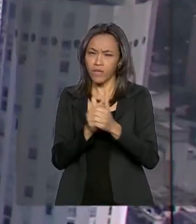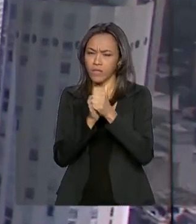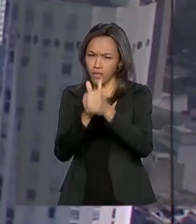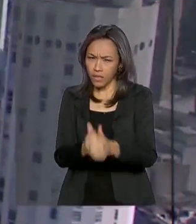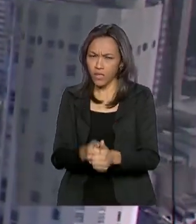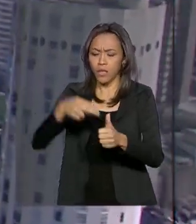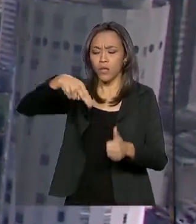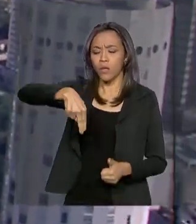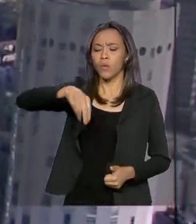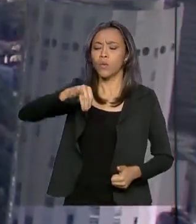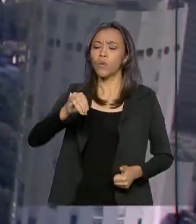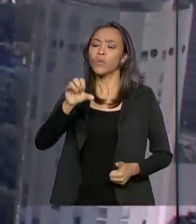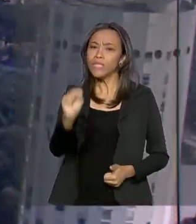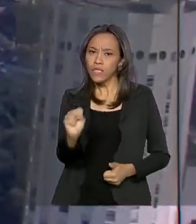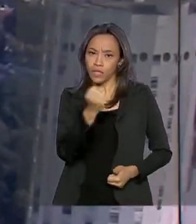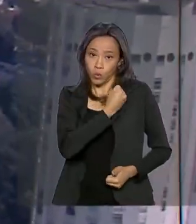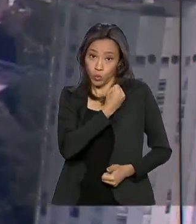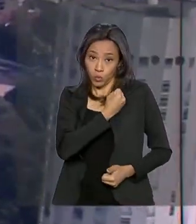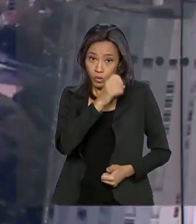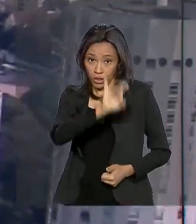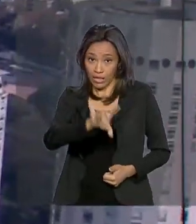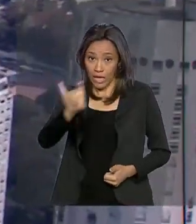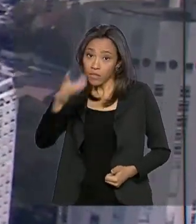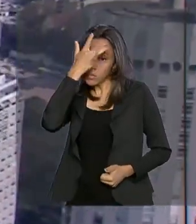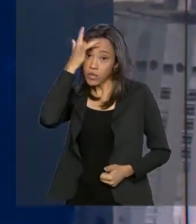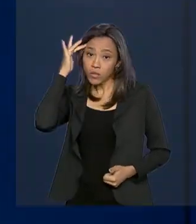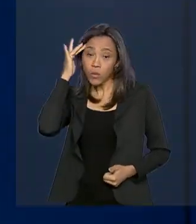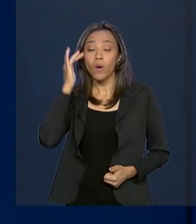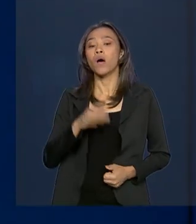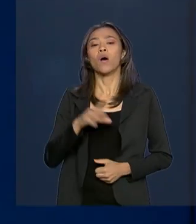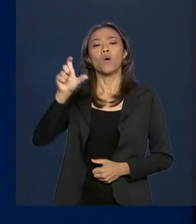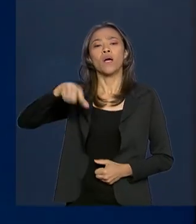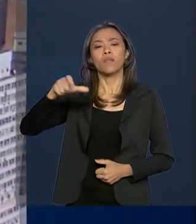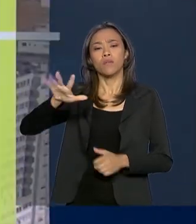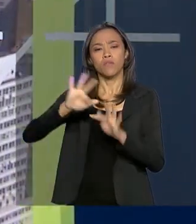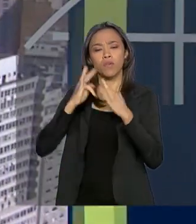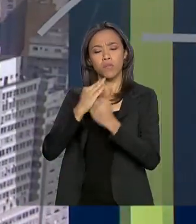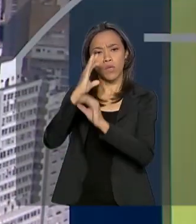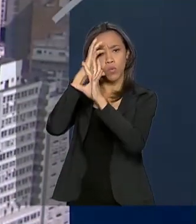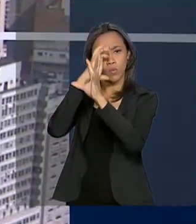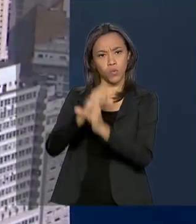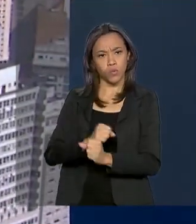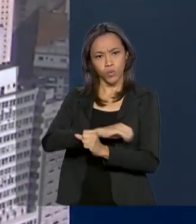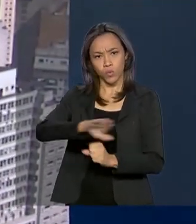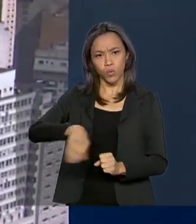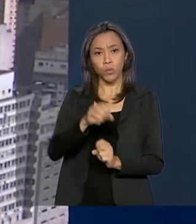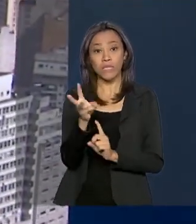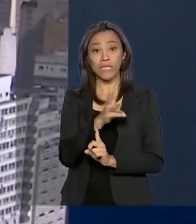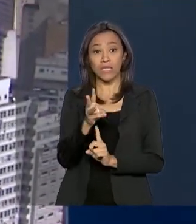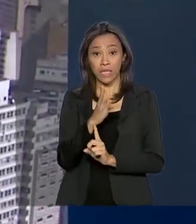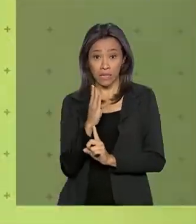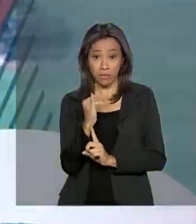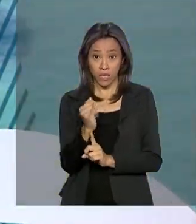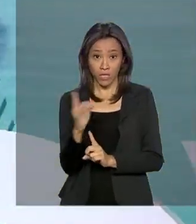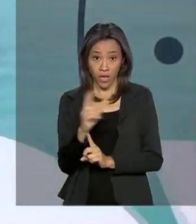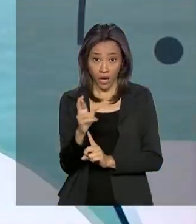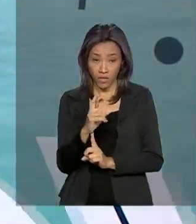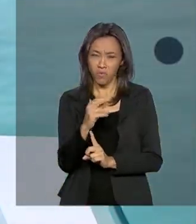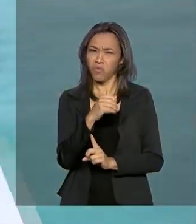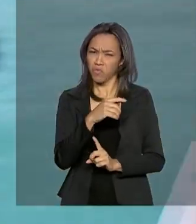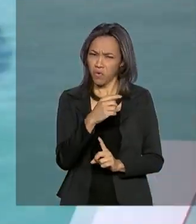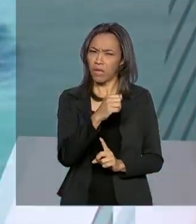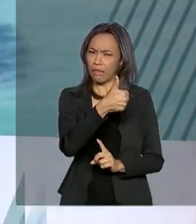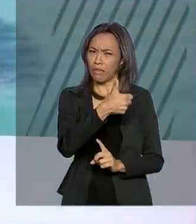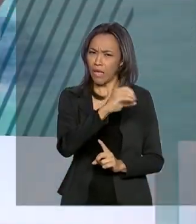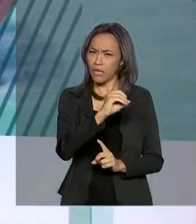beneficiário. No ano, o Bolsa Família fechou o orçamento em 33 bilhões de reais, cerca de 10% a mais do